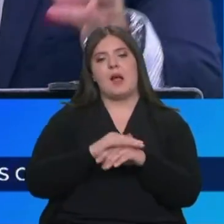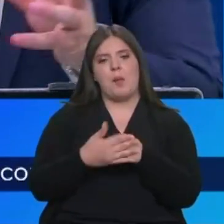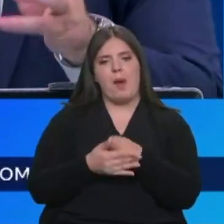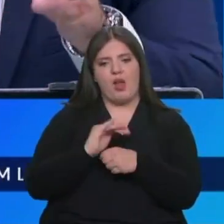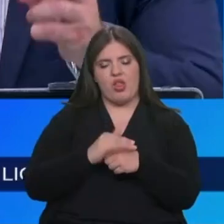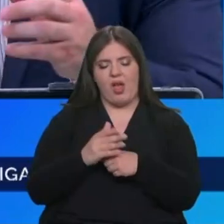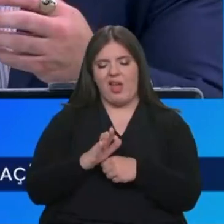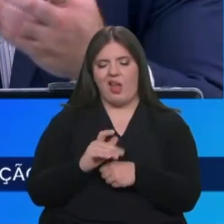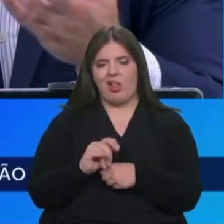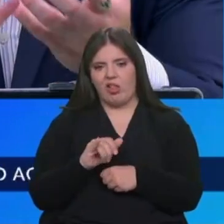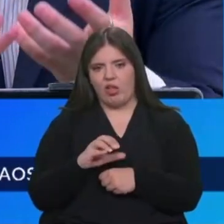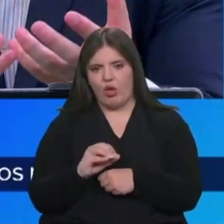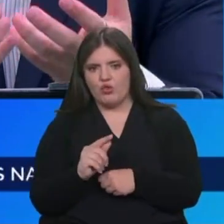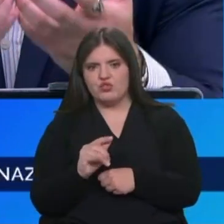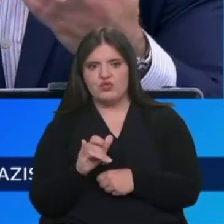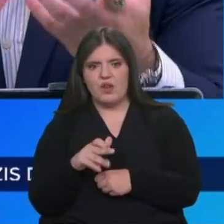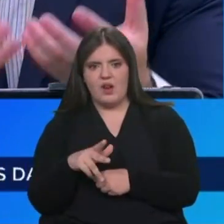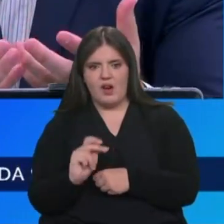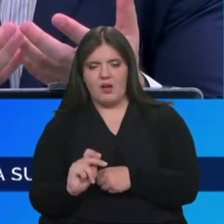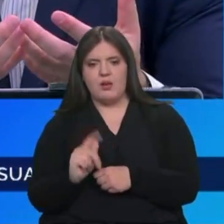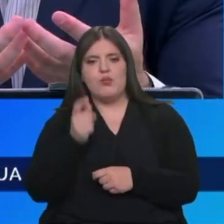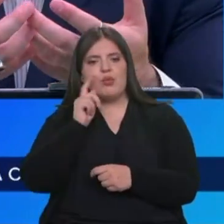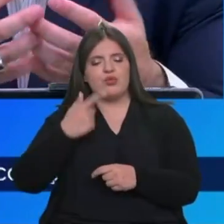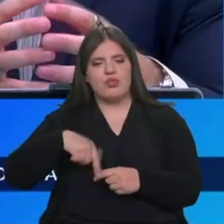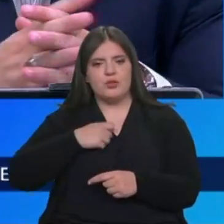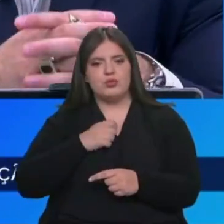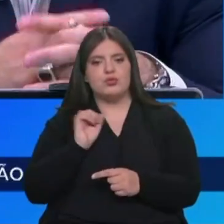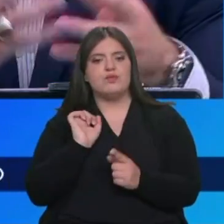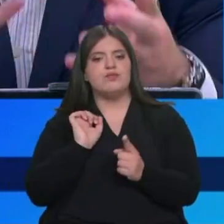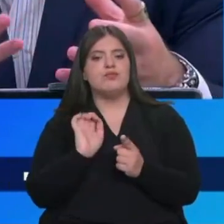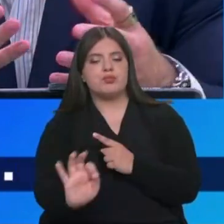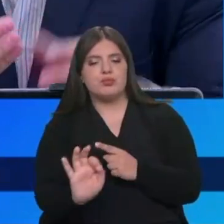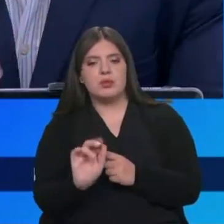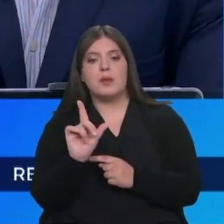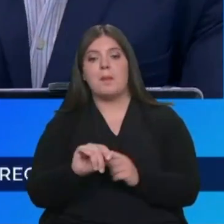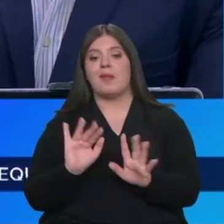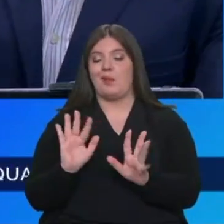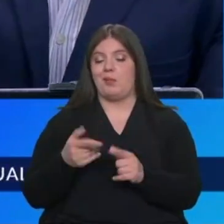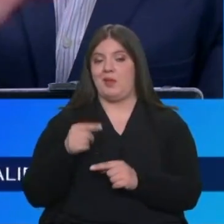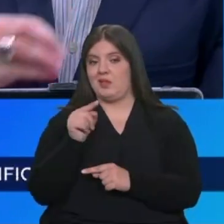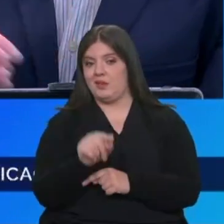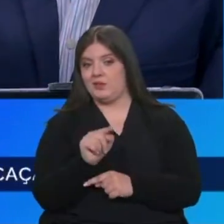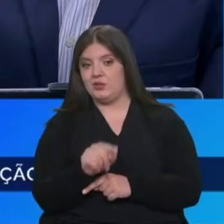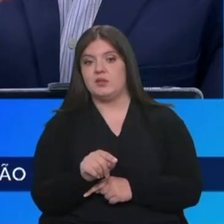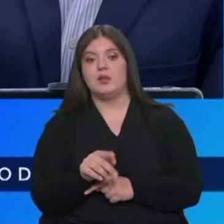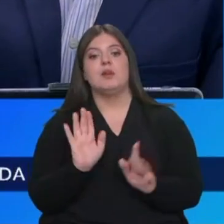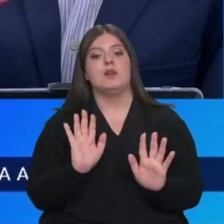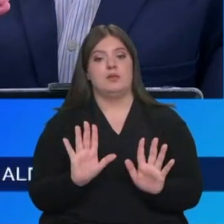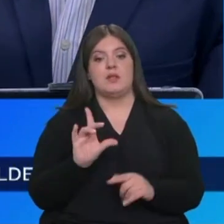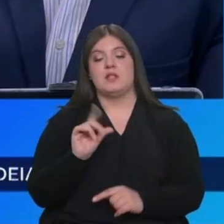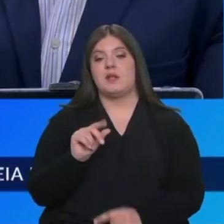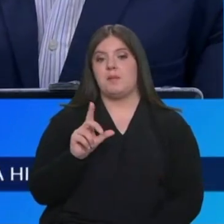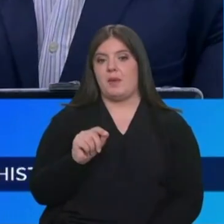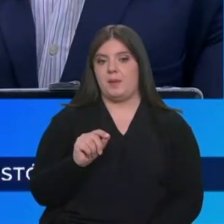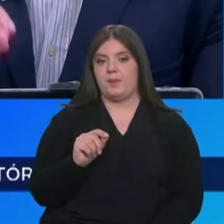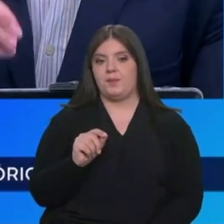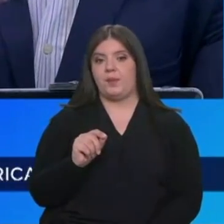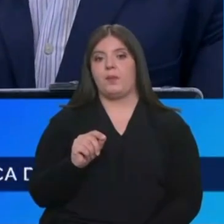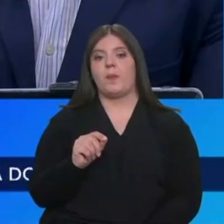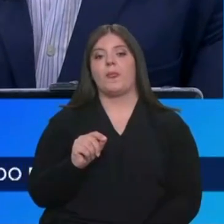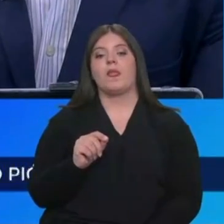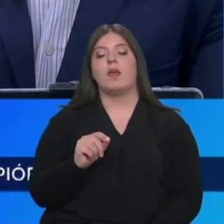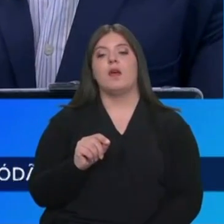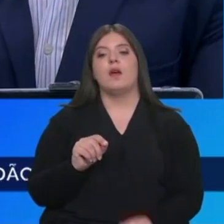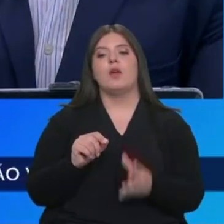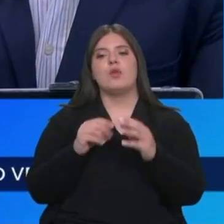envolve o sistema solar, protege-nos também desse tipo de ambientes, nomeadamente também de um sistema